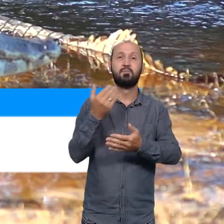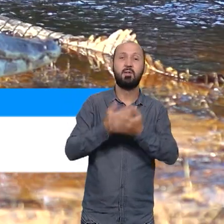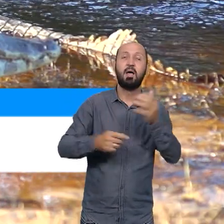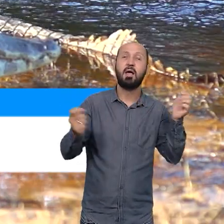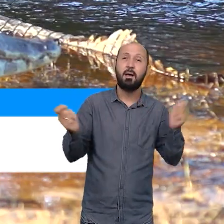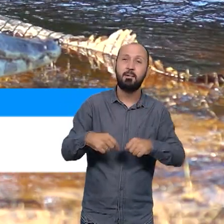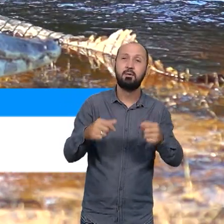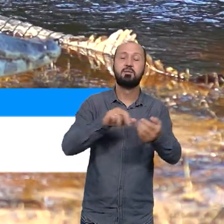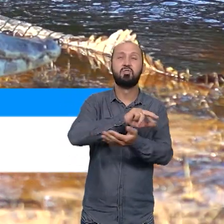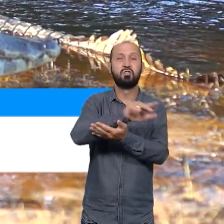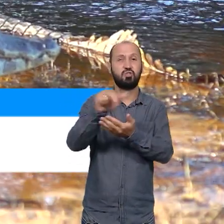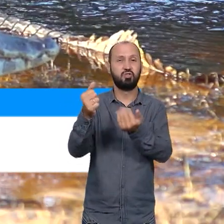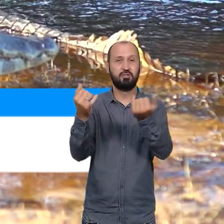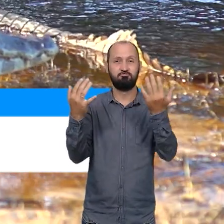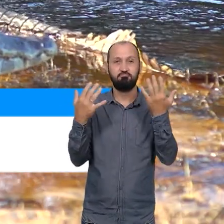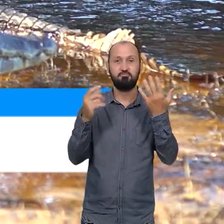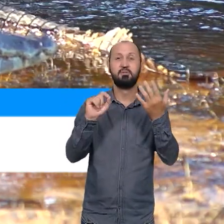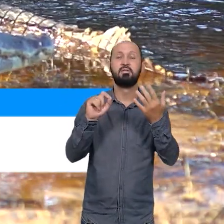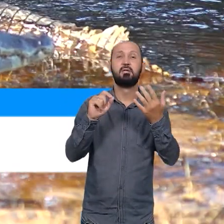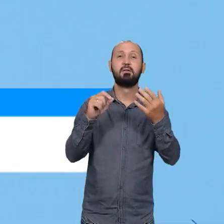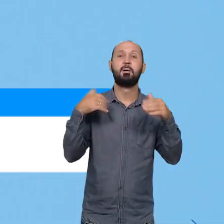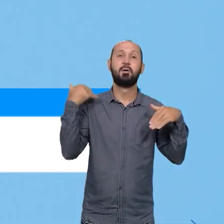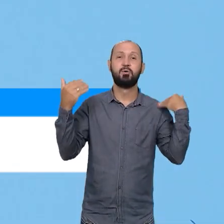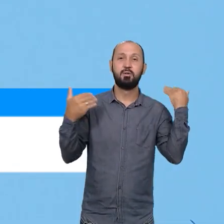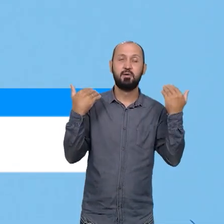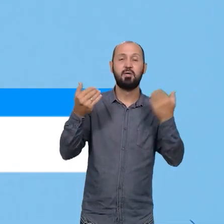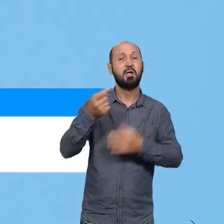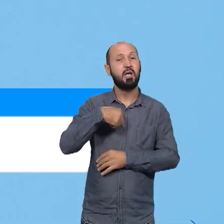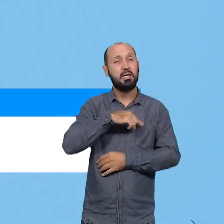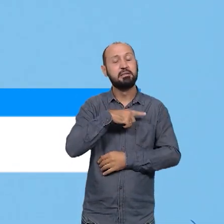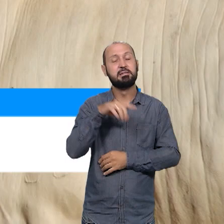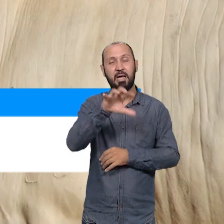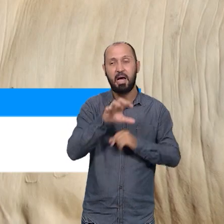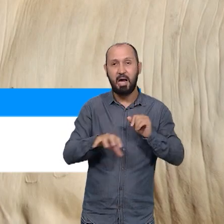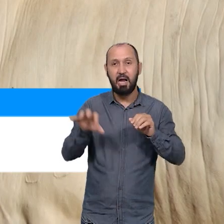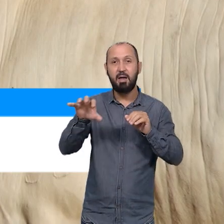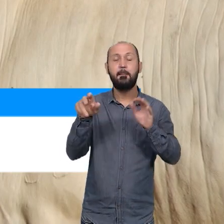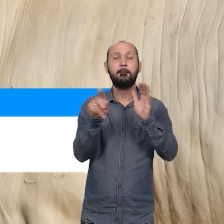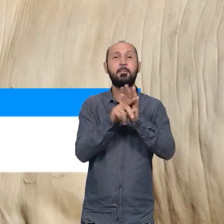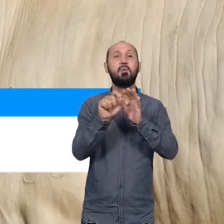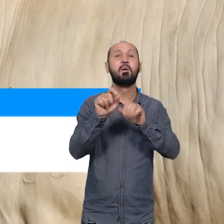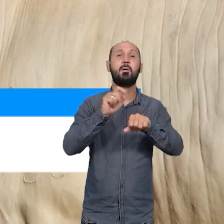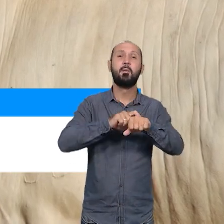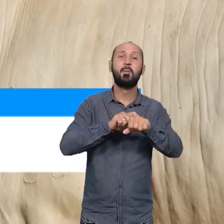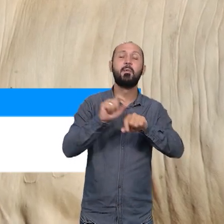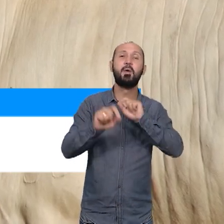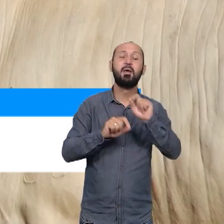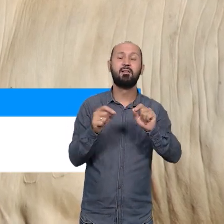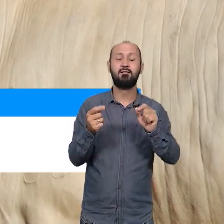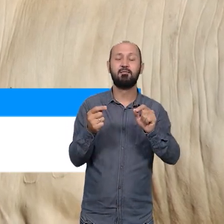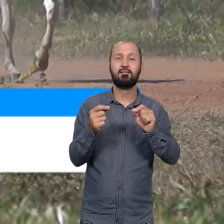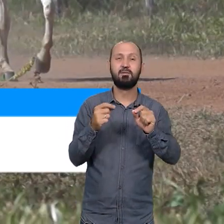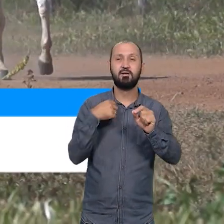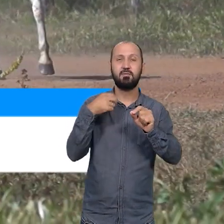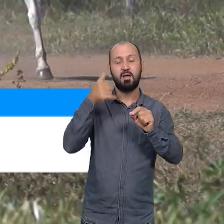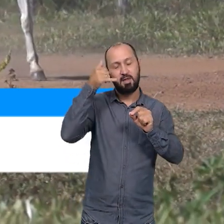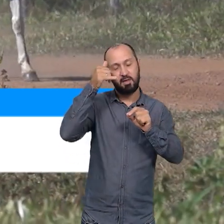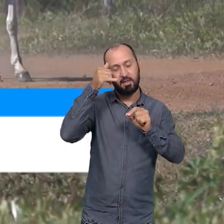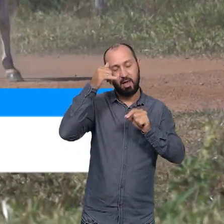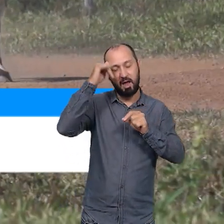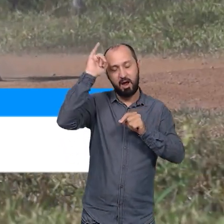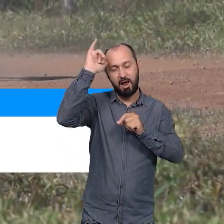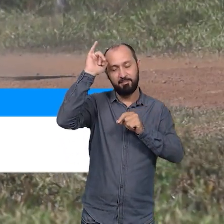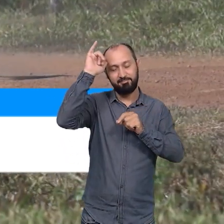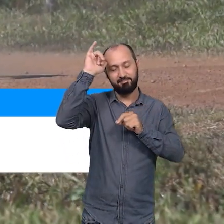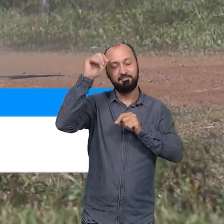Você vai perder o potencial de biodiversidade, o potencial de turismo. E nós temos ali uma atividade secular, que é